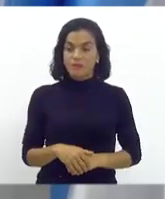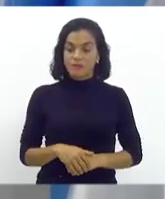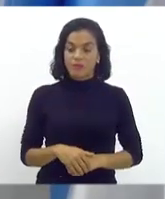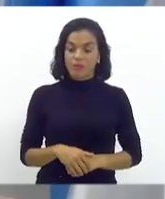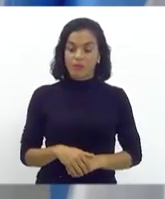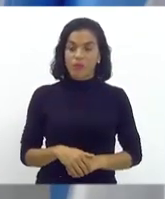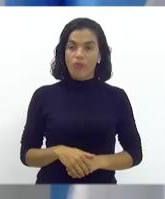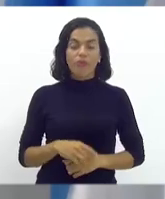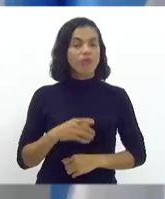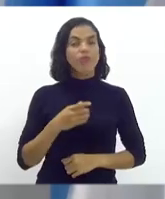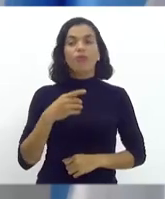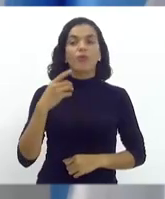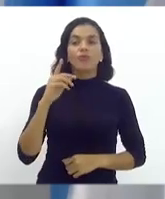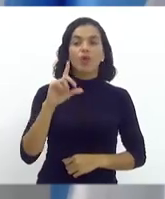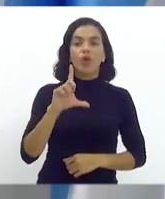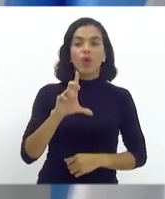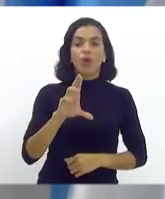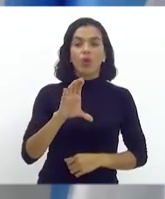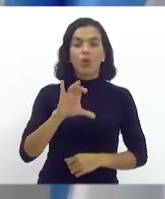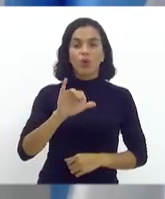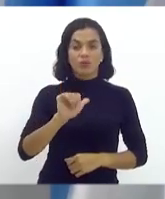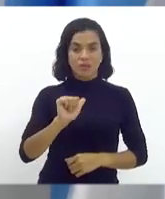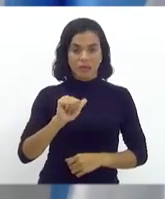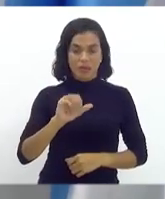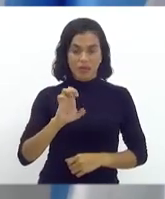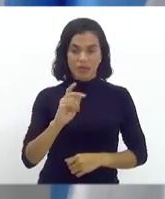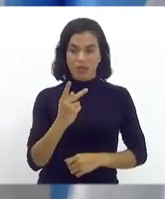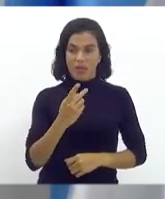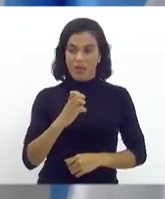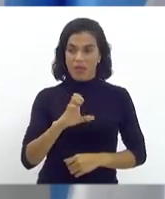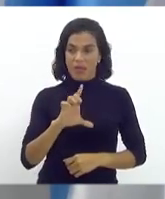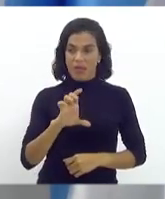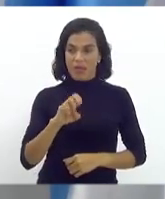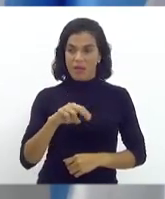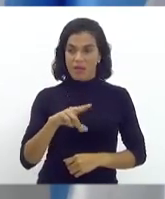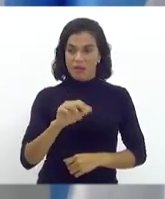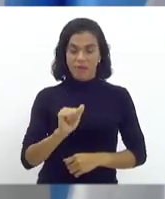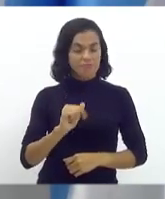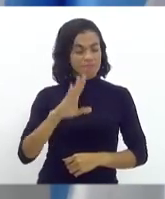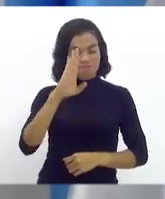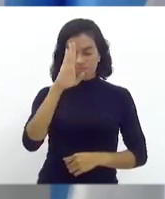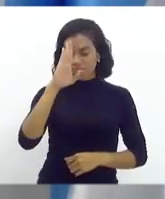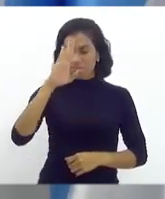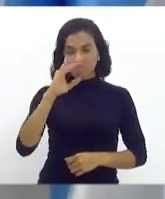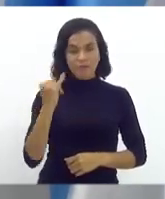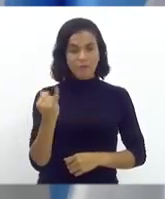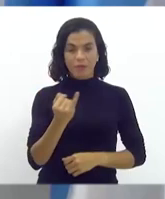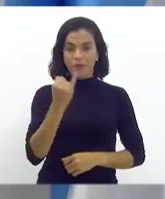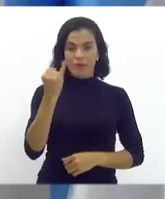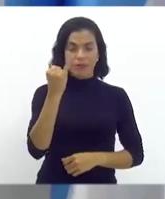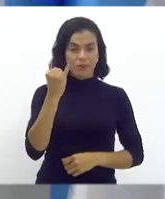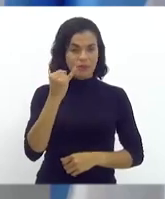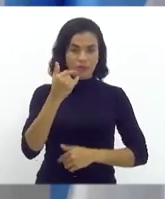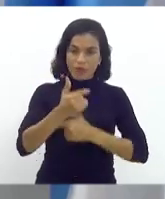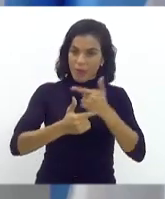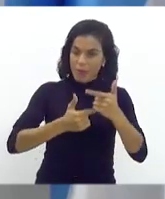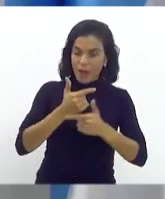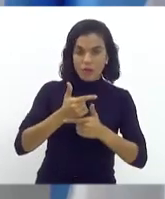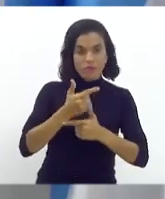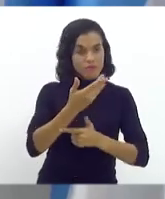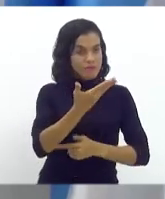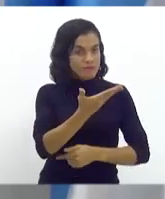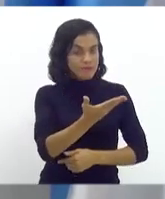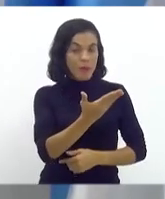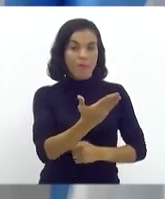Dra Lúcia Helena muito obrigada pela sua presença vai ser fundamental esse seu trabalho justamente